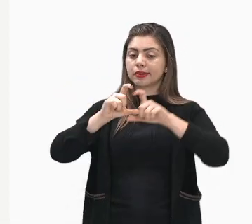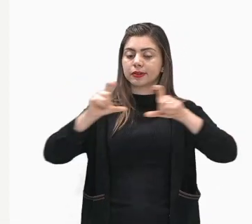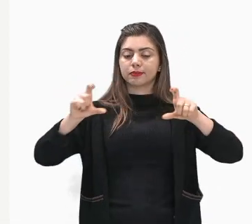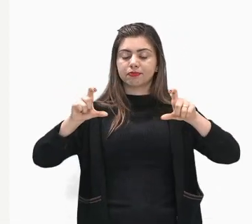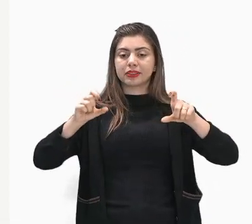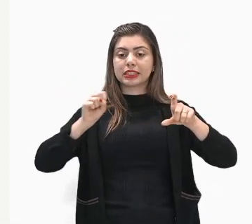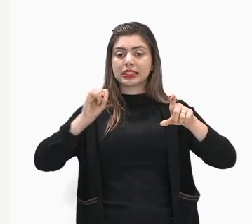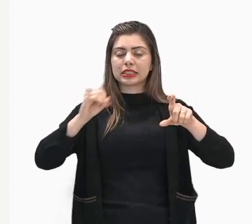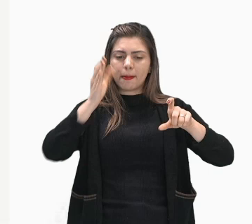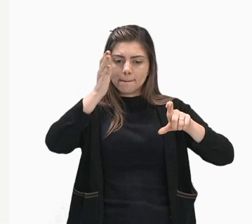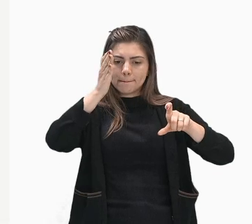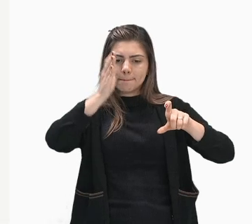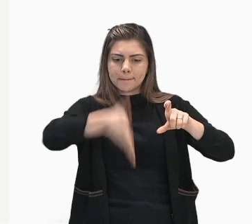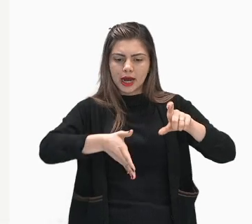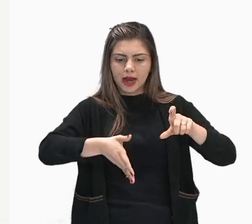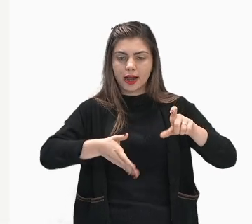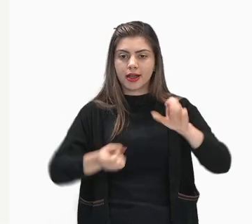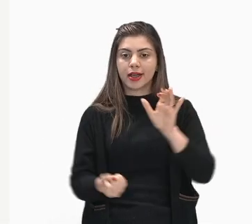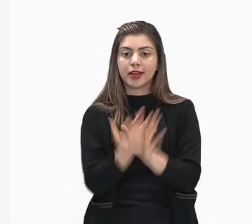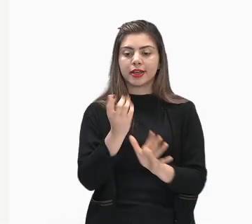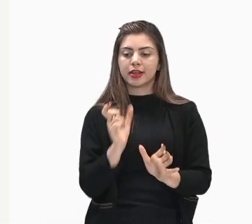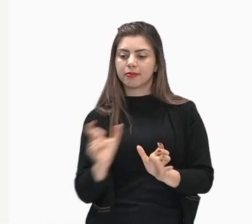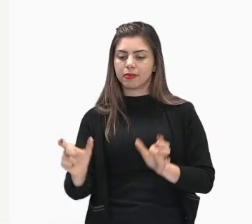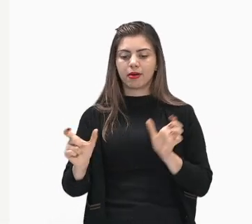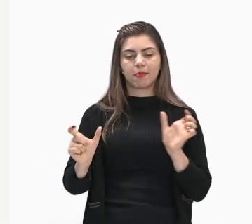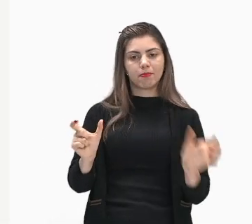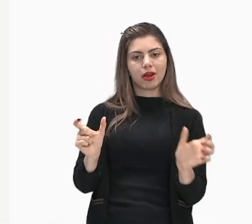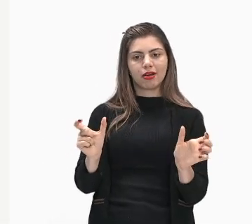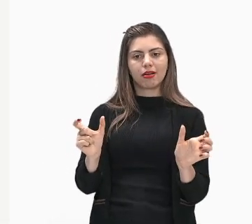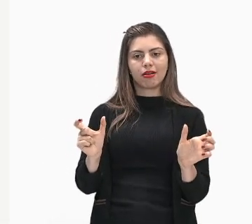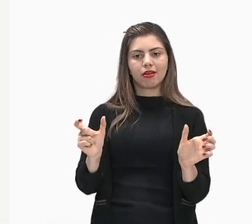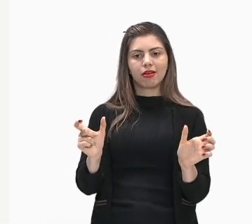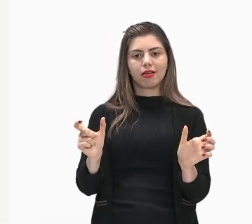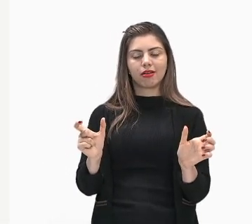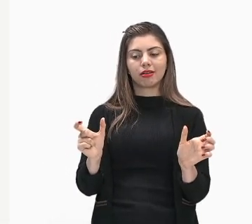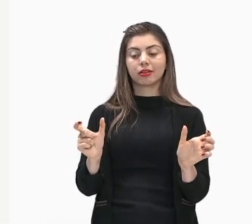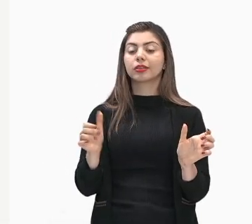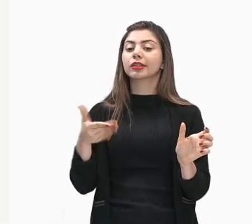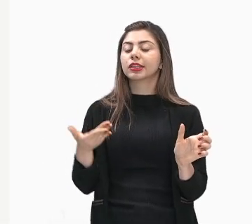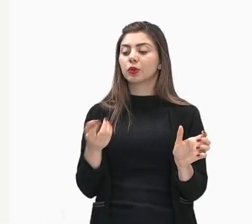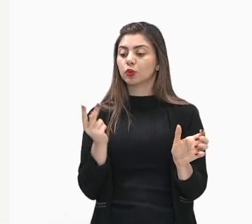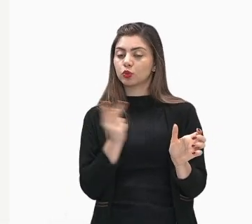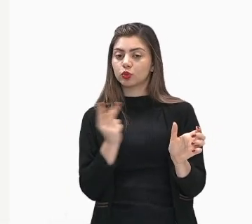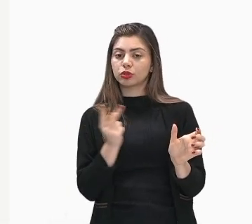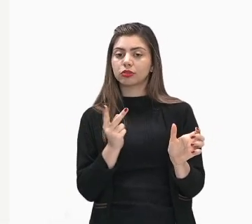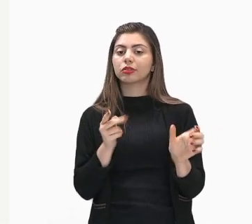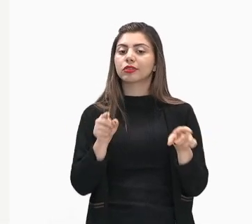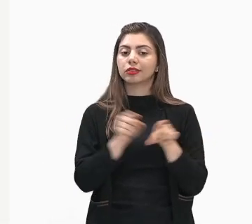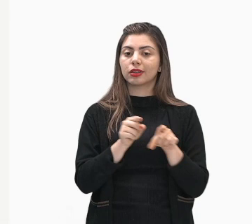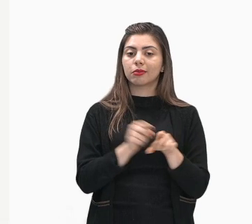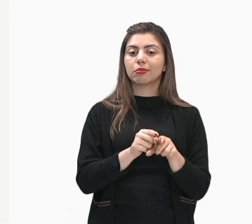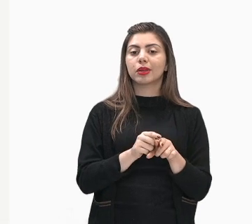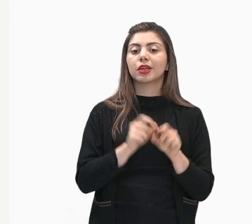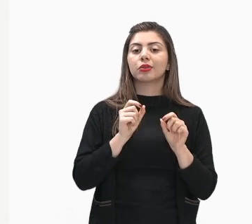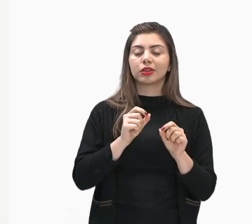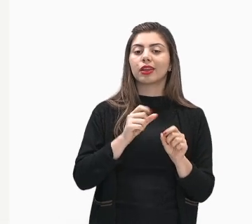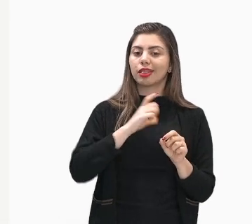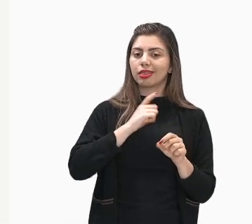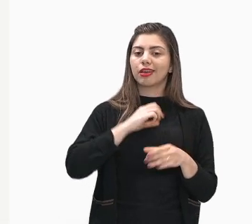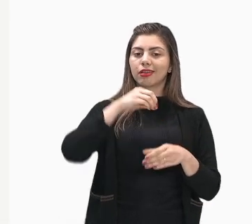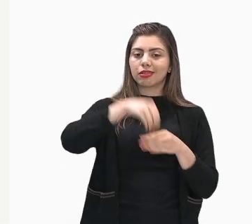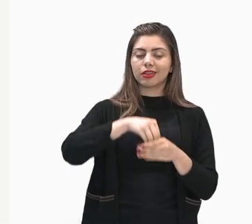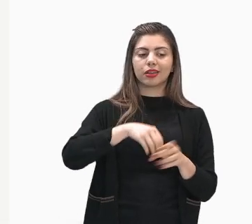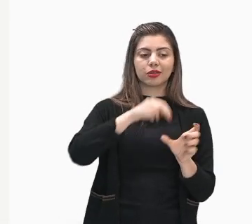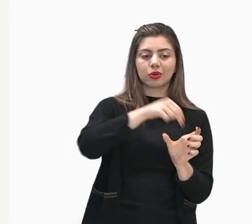meio, aí eu gero dois novos ímãs. Esses dois novos ímãs também terão seu polo norte e seu polo